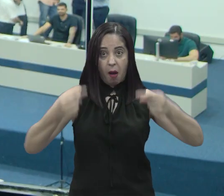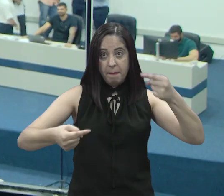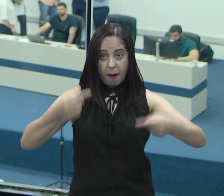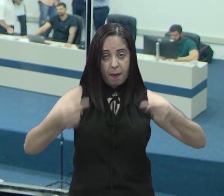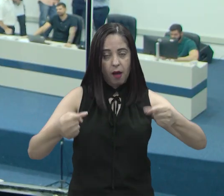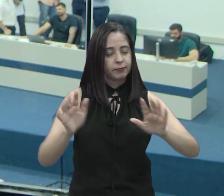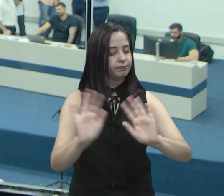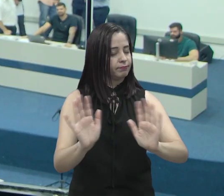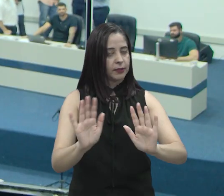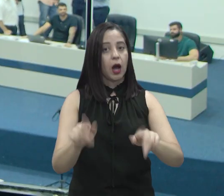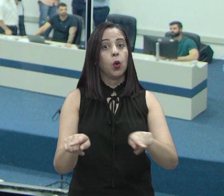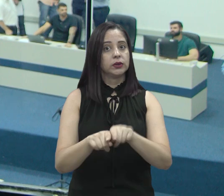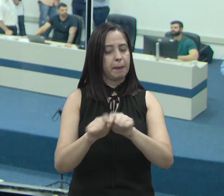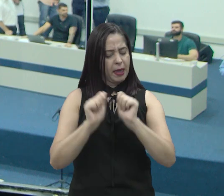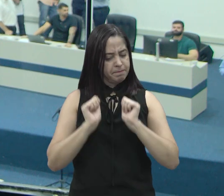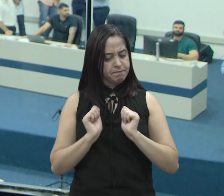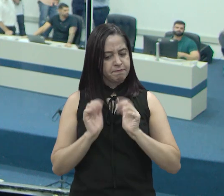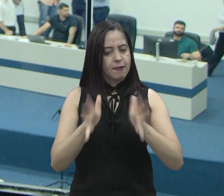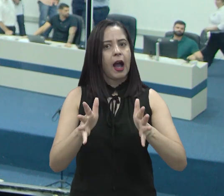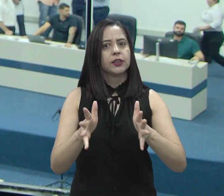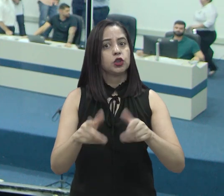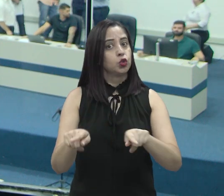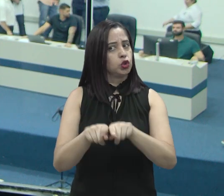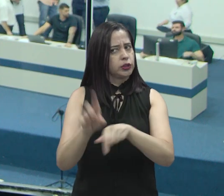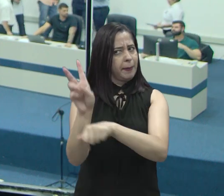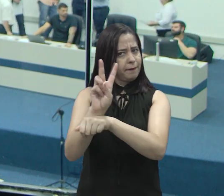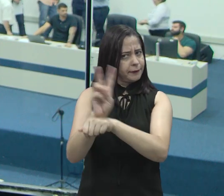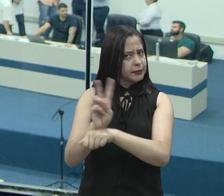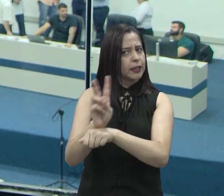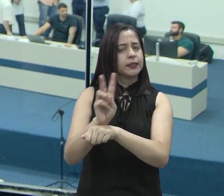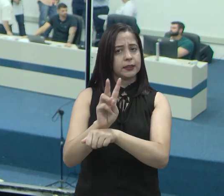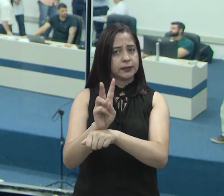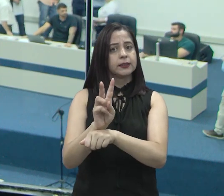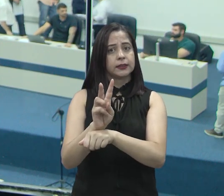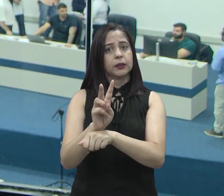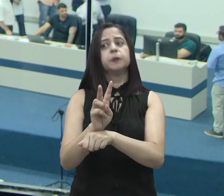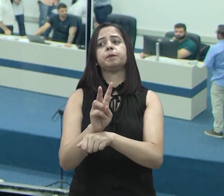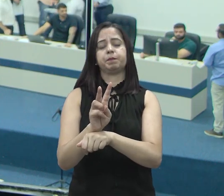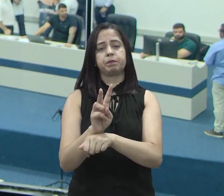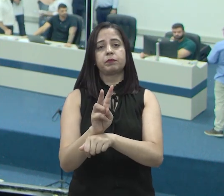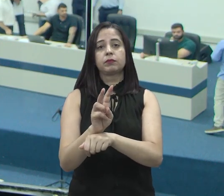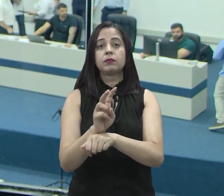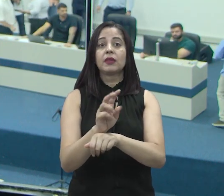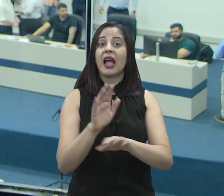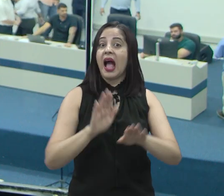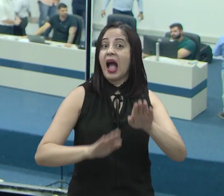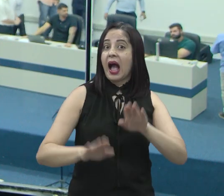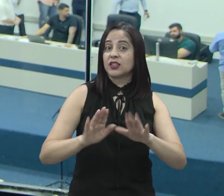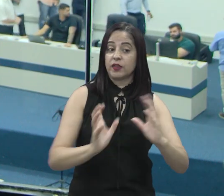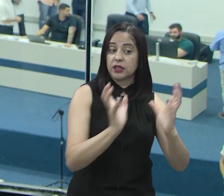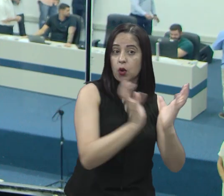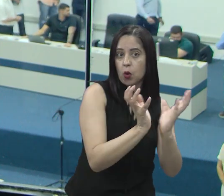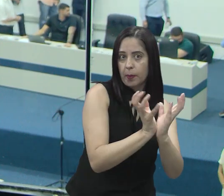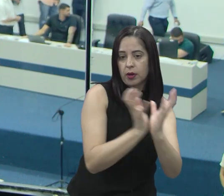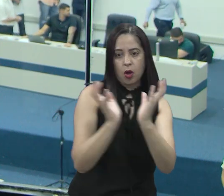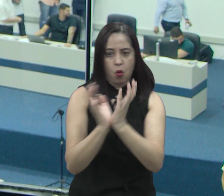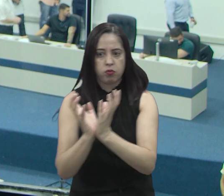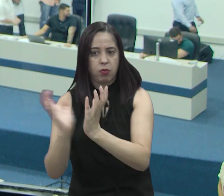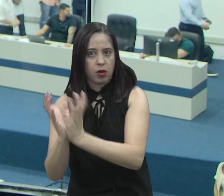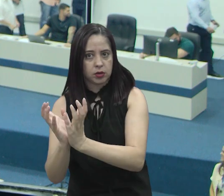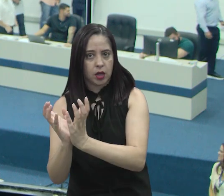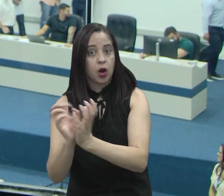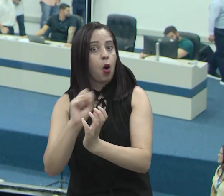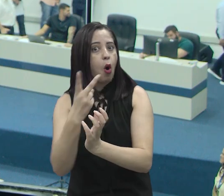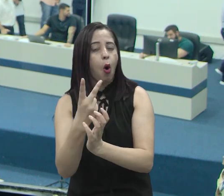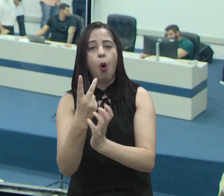de debates, mas de construção de políticas públicas e de fiscalização, seja de forma individual ou coletiva pelas